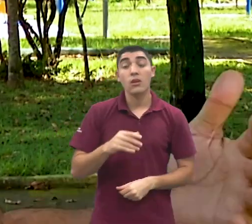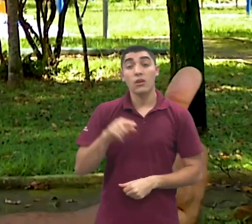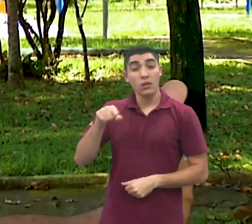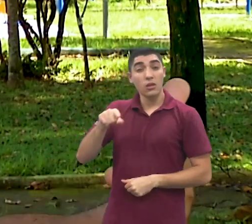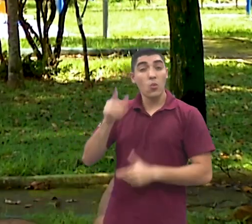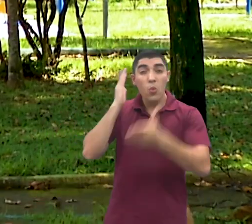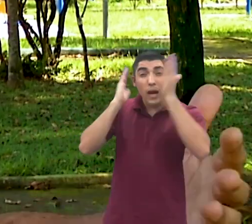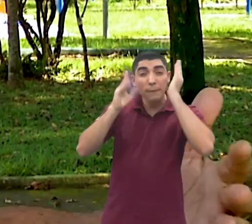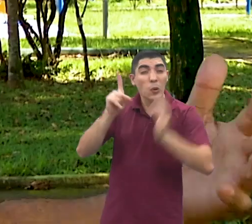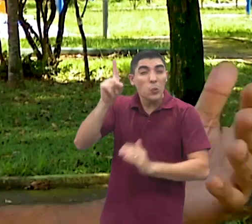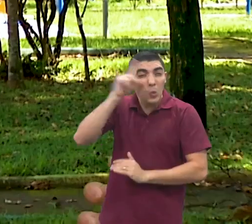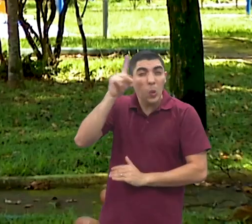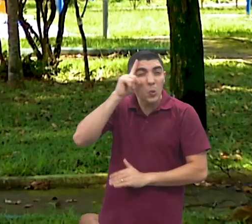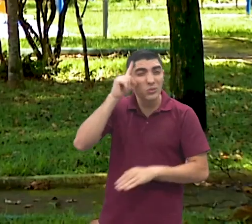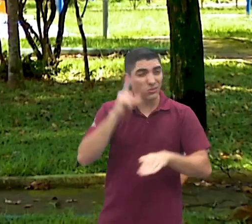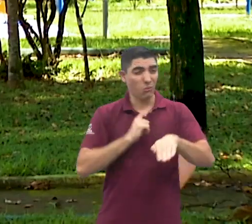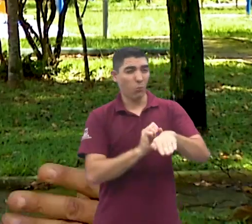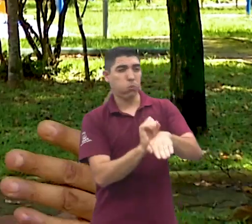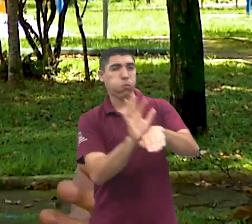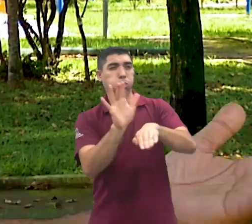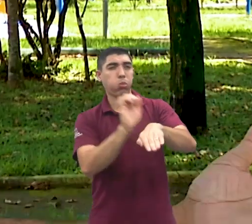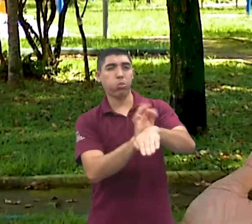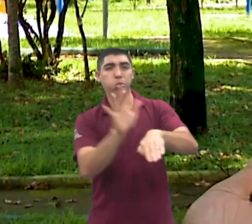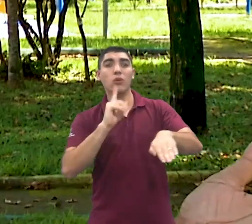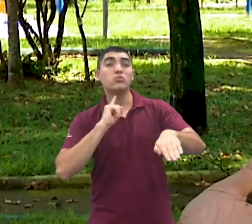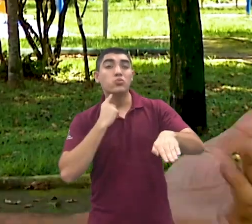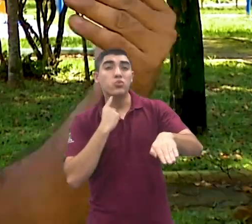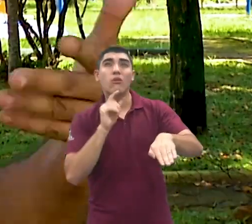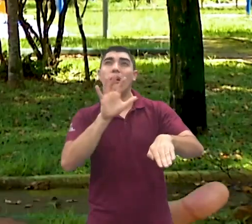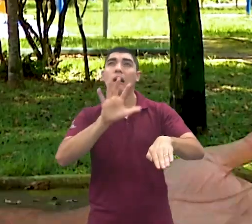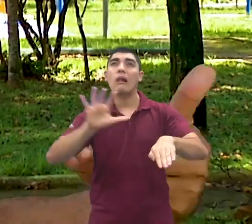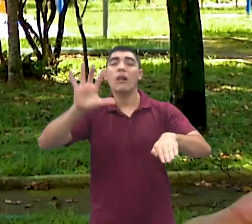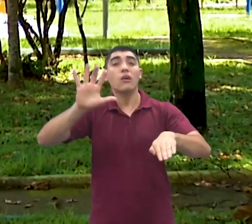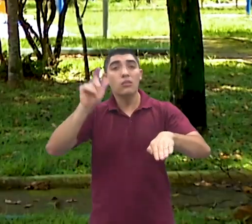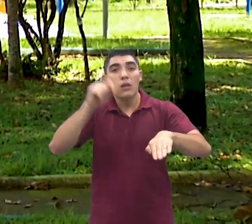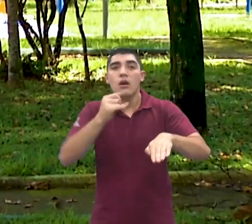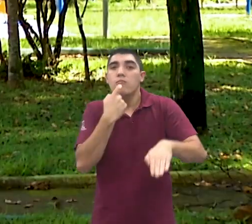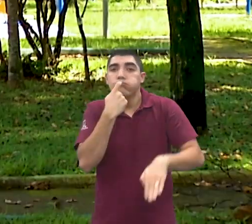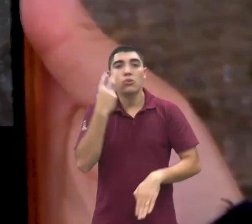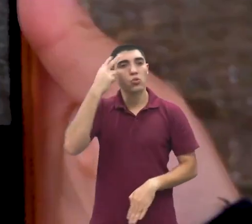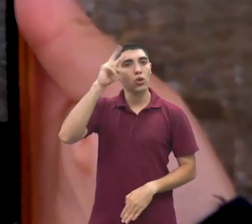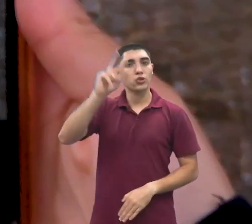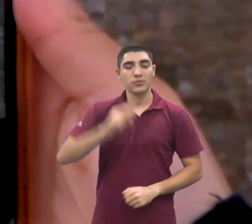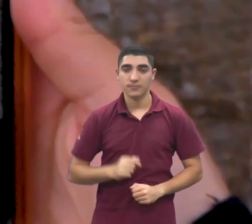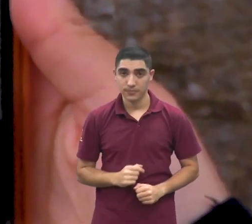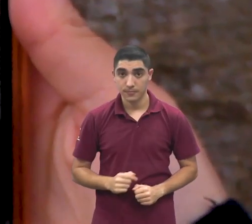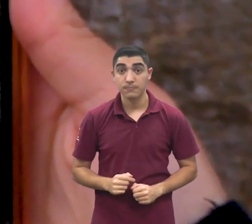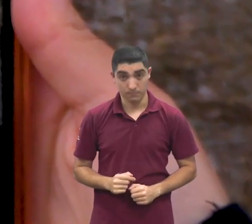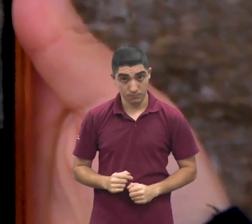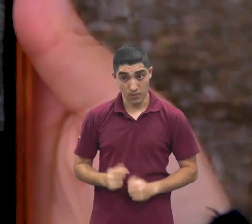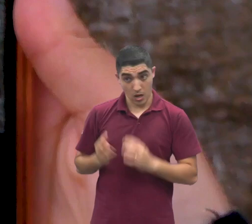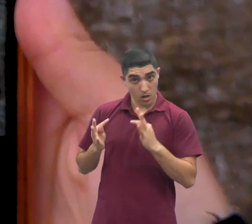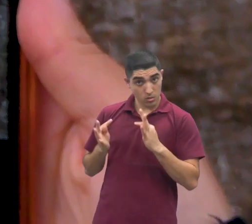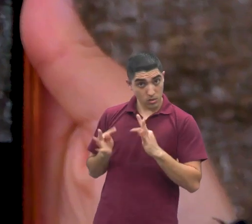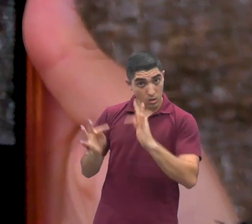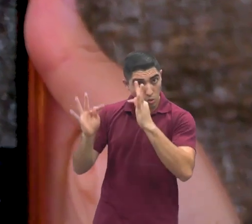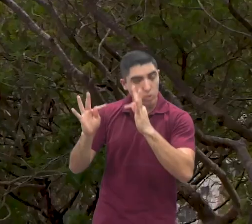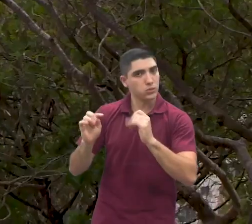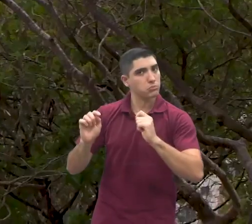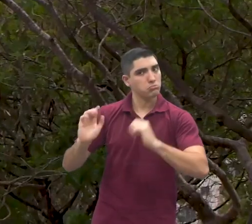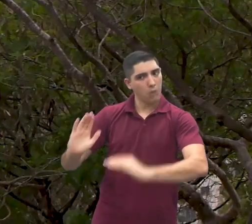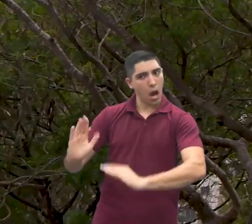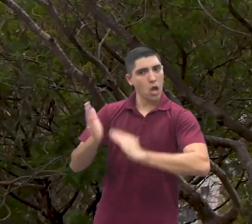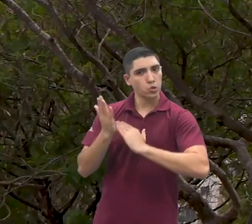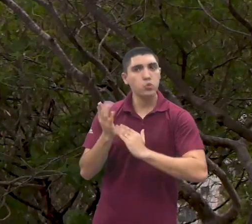emitindo carbono, passaria 2 vezes por semana. Um exemplo prático que está ao nosso alcance. A tecnologia tem sido uma aliada